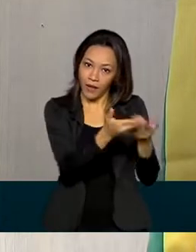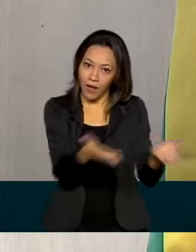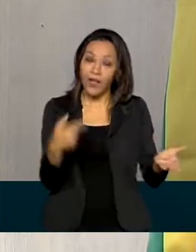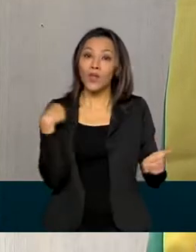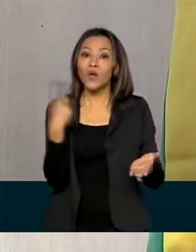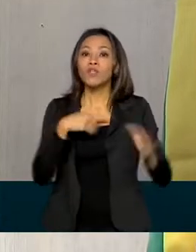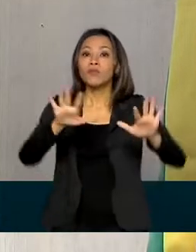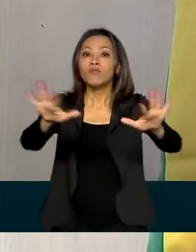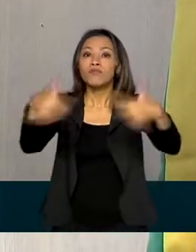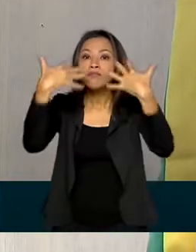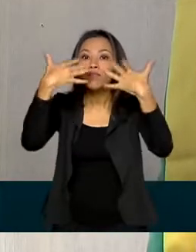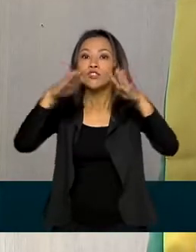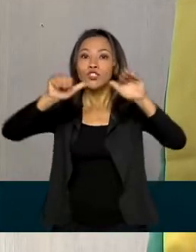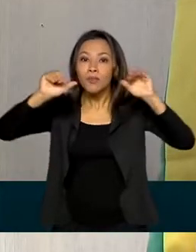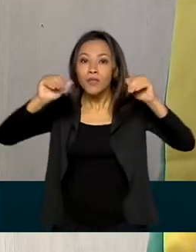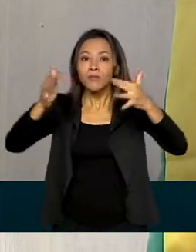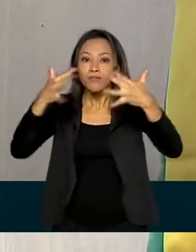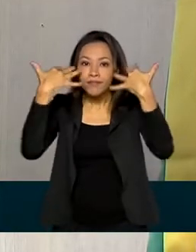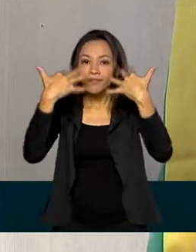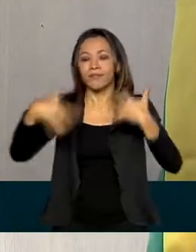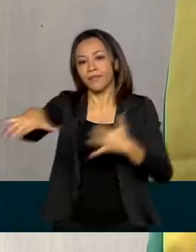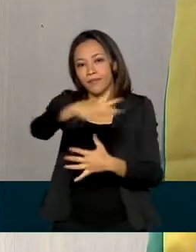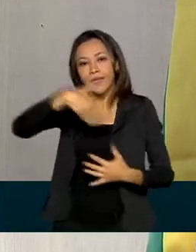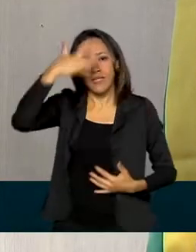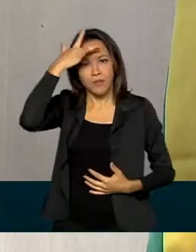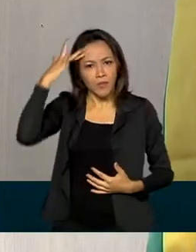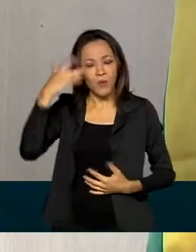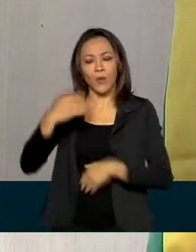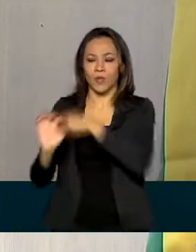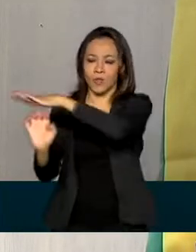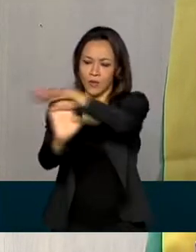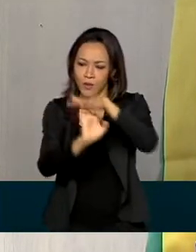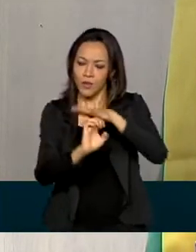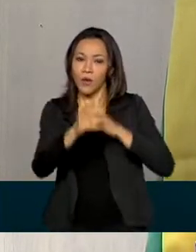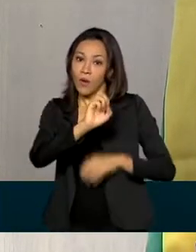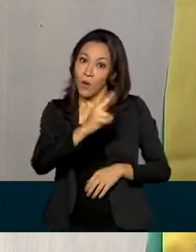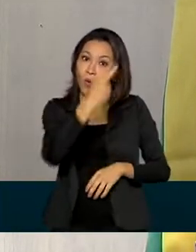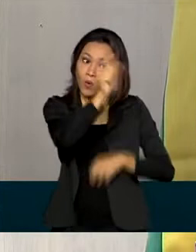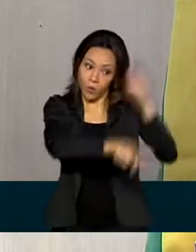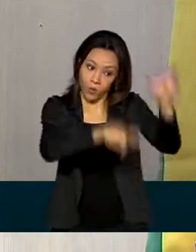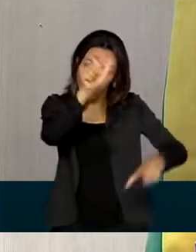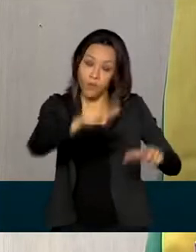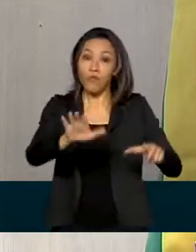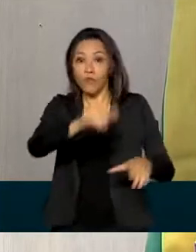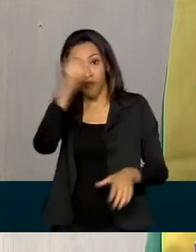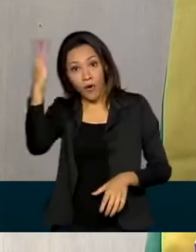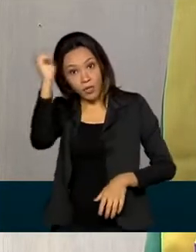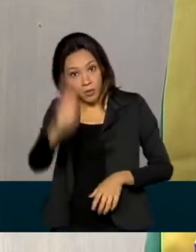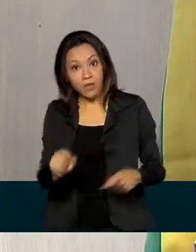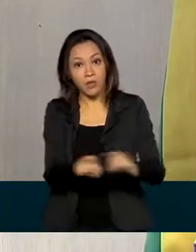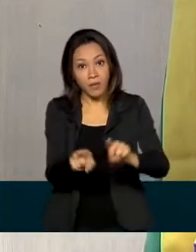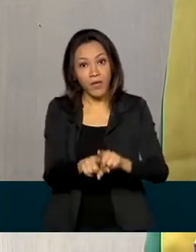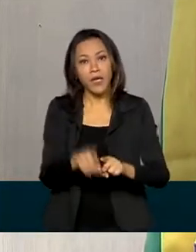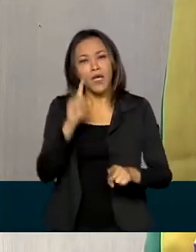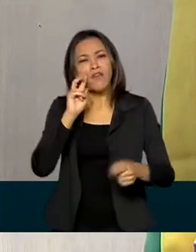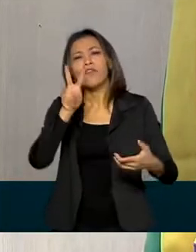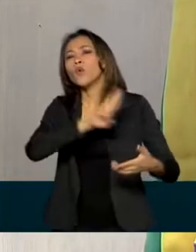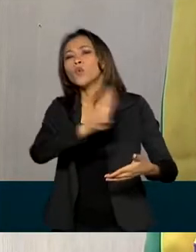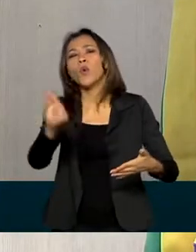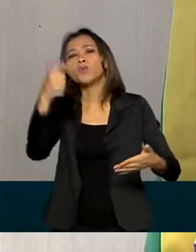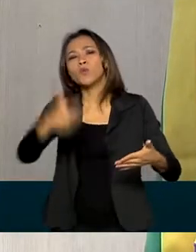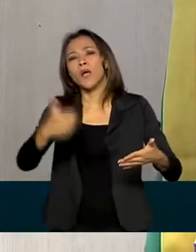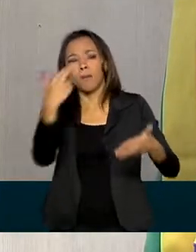um chamamento para que os brasileiros, as pessoas físicas e jurídicas aqui no Brasil, ou até no exterior, consultem a lista de unidades de